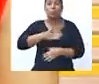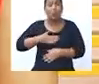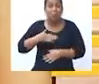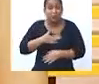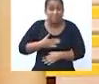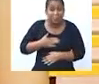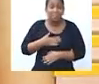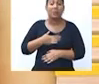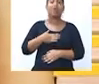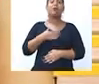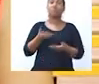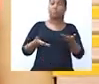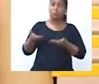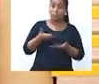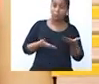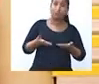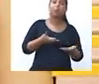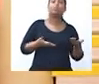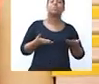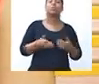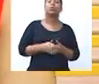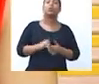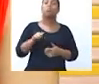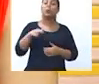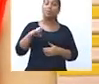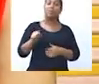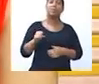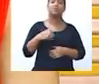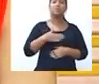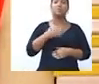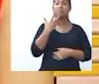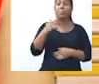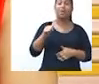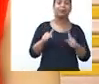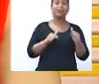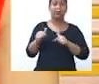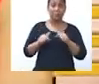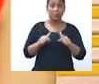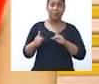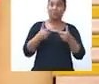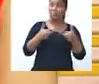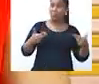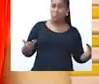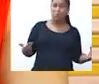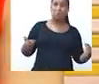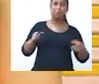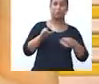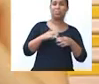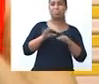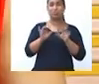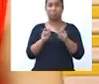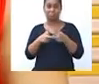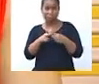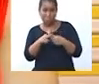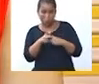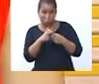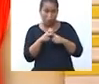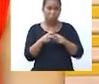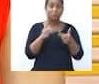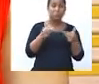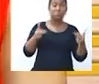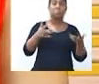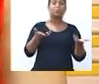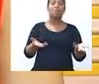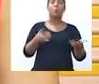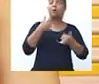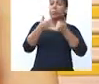também posso compartilhar um pouco, uhum, com a Inês, que o meu pai trabalhava com coisas assim de concertos, então, uhum, ele mexia, sim, e ele